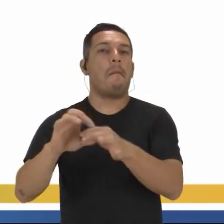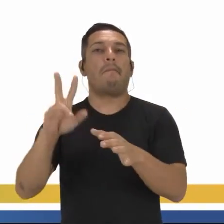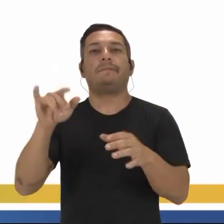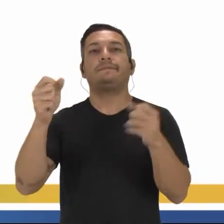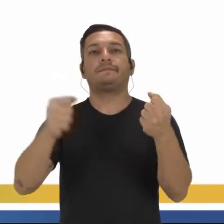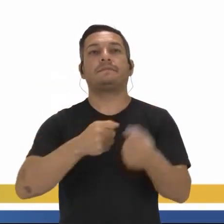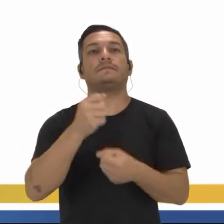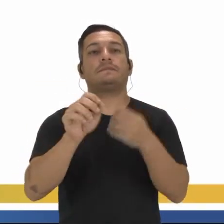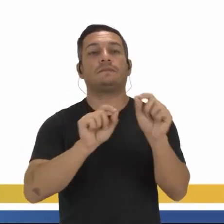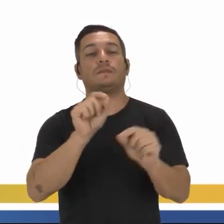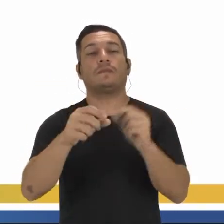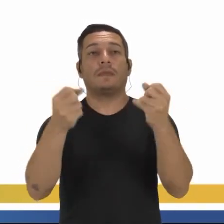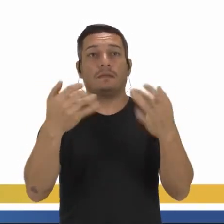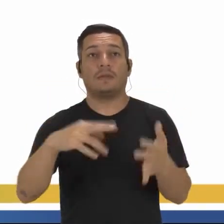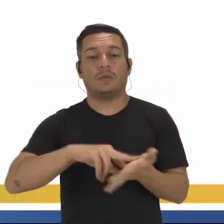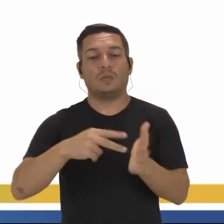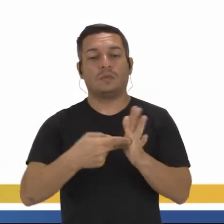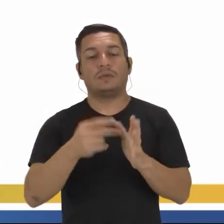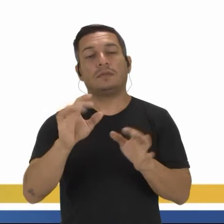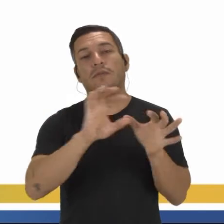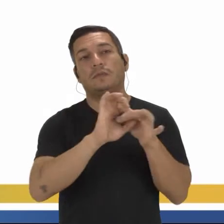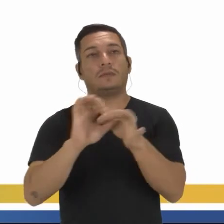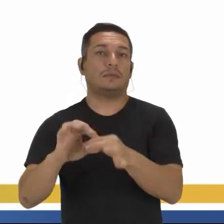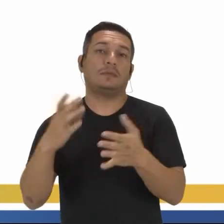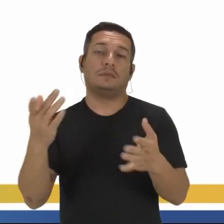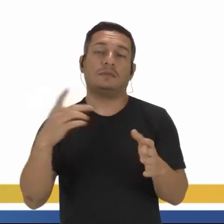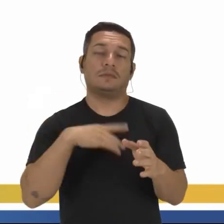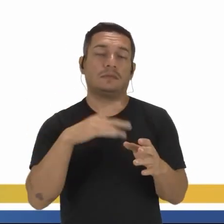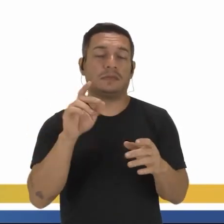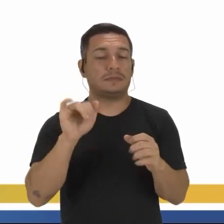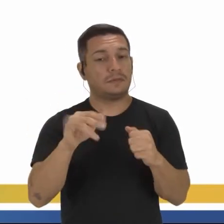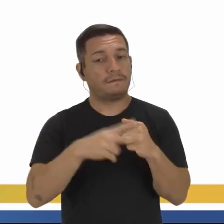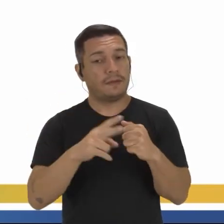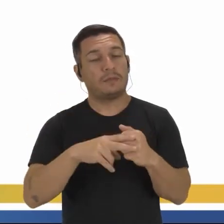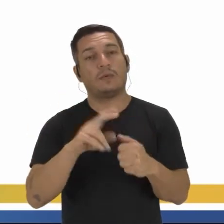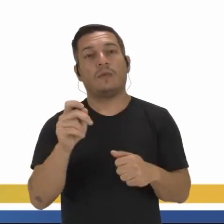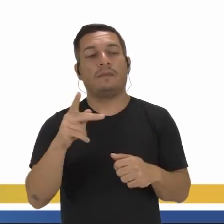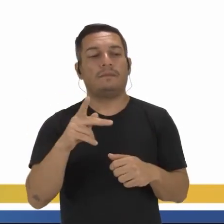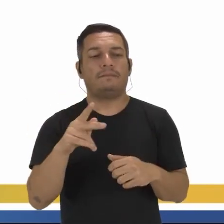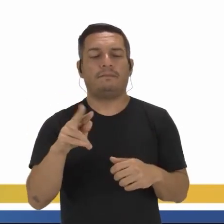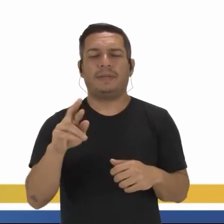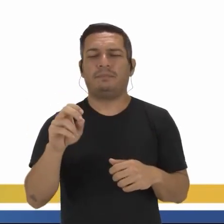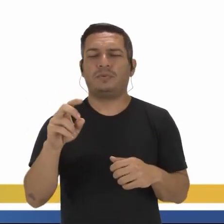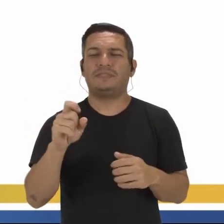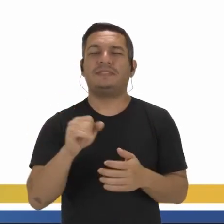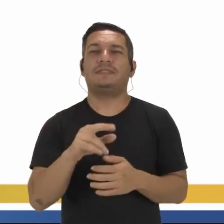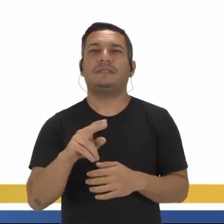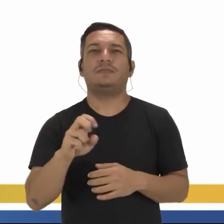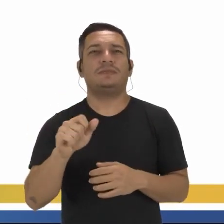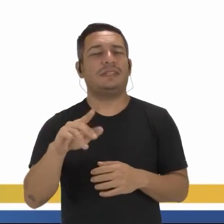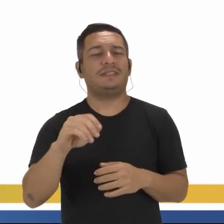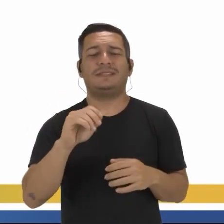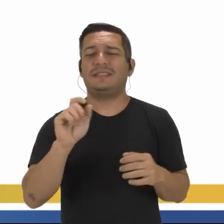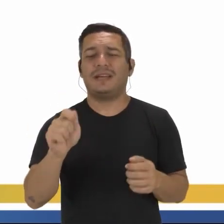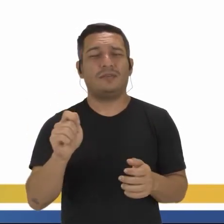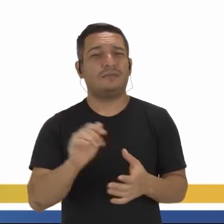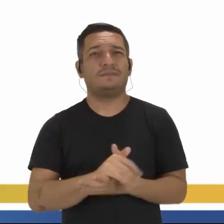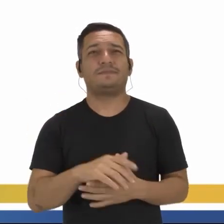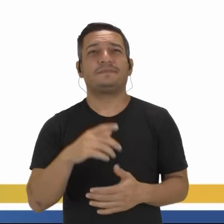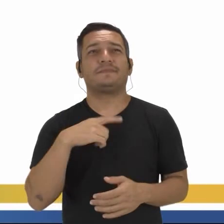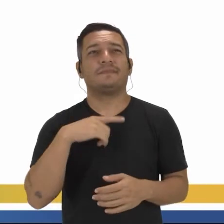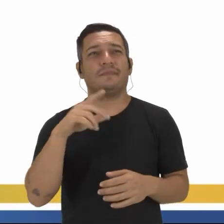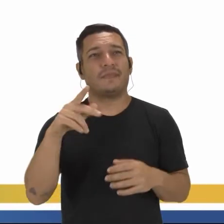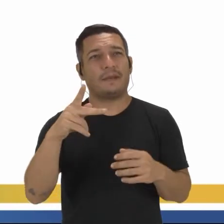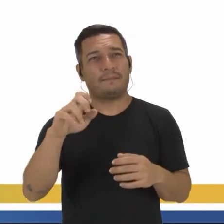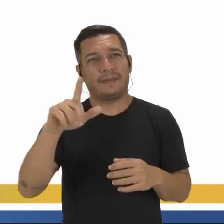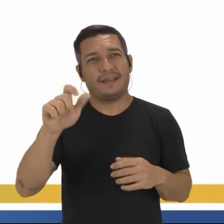vai determinar o significado ou o sentido do para, se ele é verbo ou se ele é preposição. O pela também verbo tinha acento,